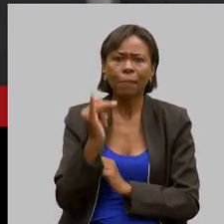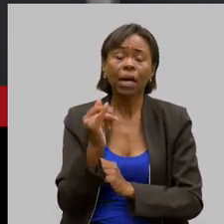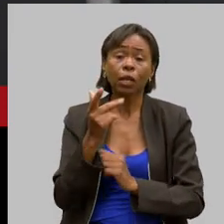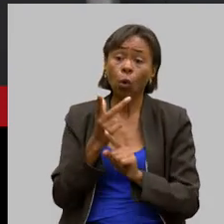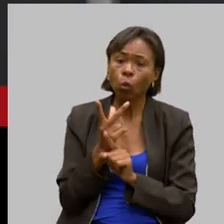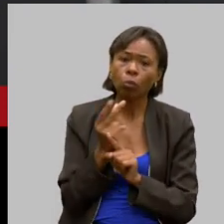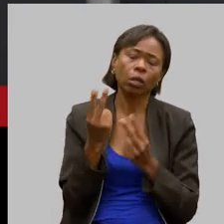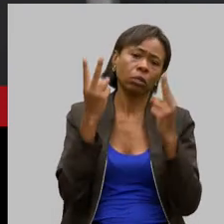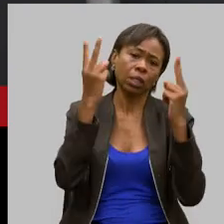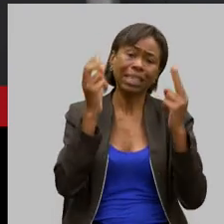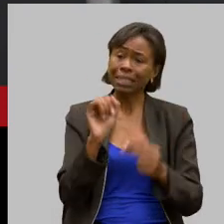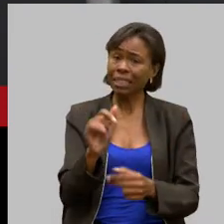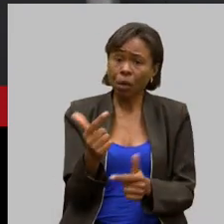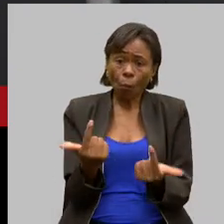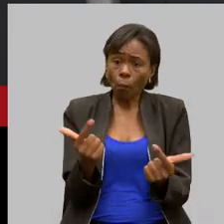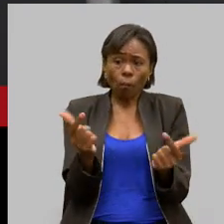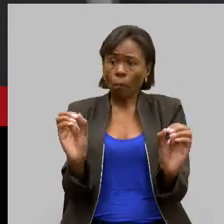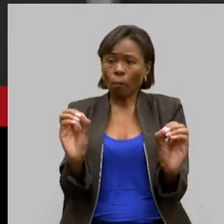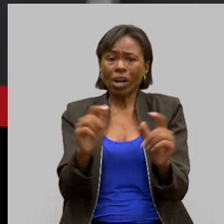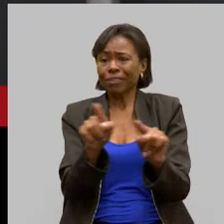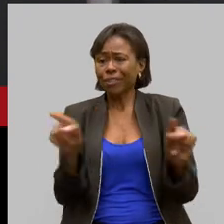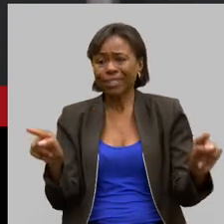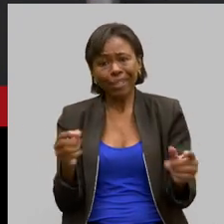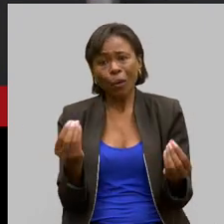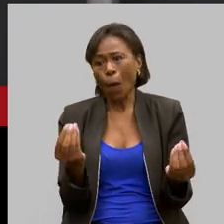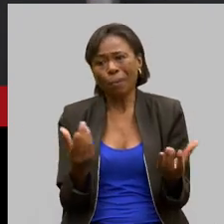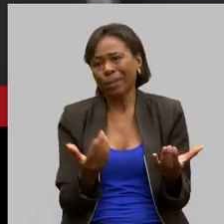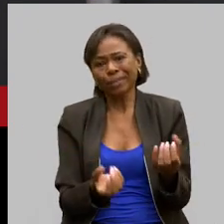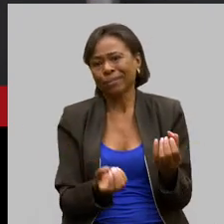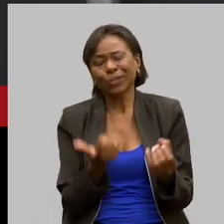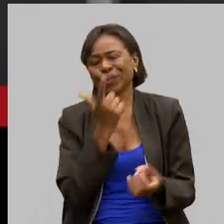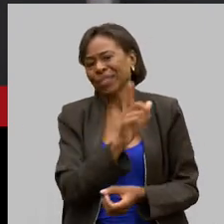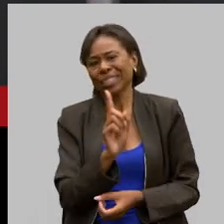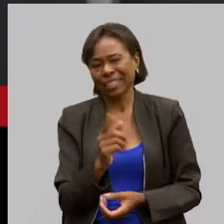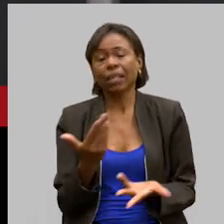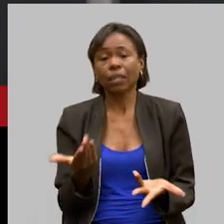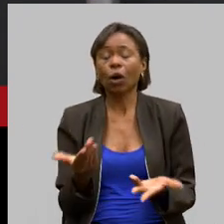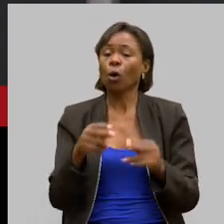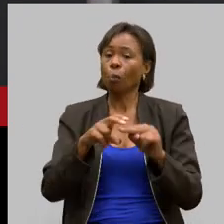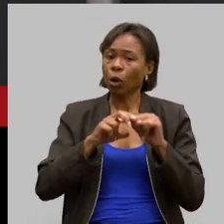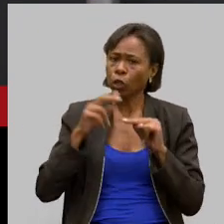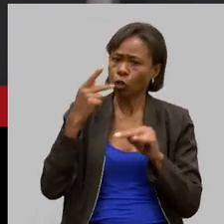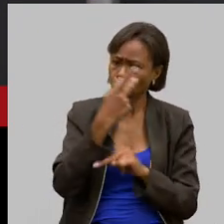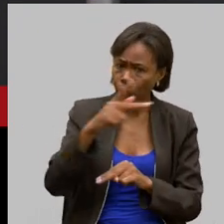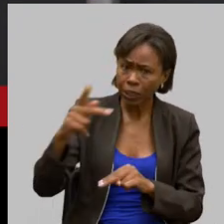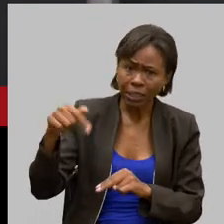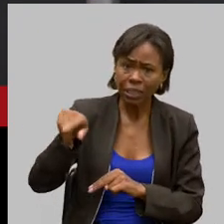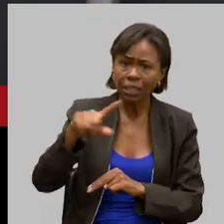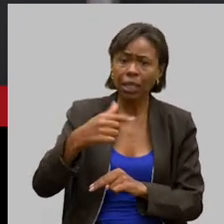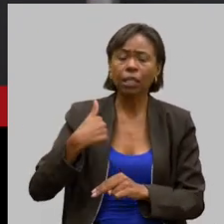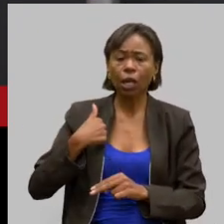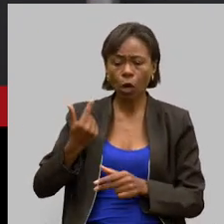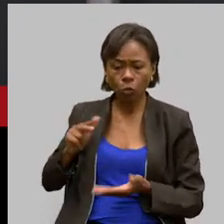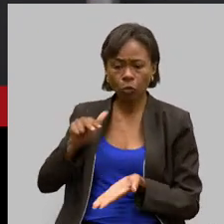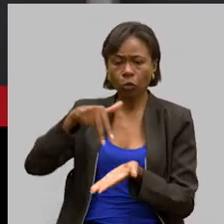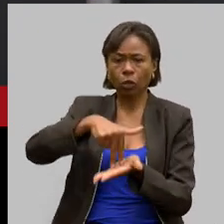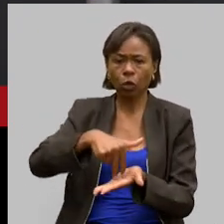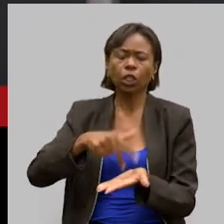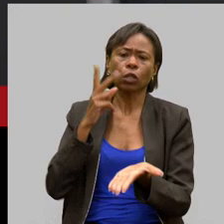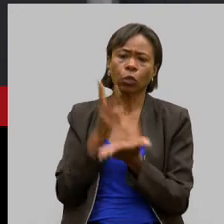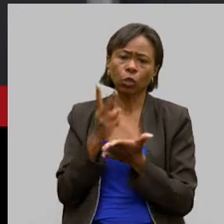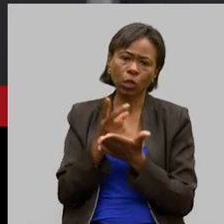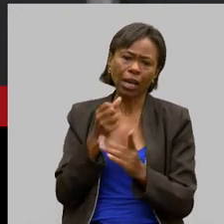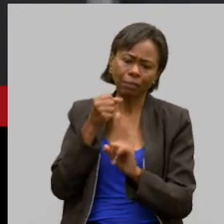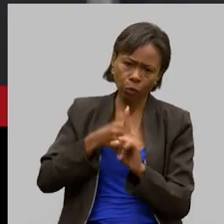vocês nada disso seria possível então é por vocês e para vocês que eu estou aqui hoje e que eu continuarei por toda a minha vida lutando pelos